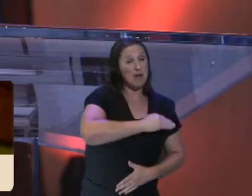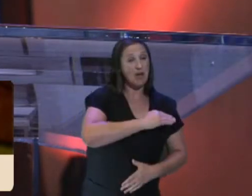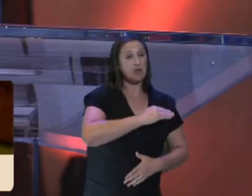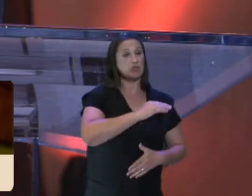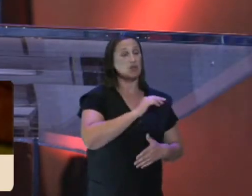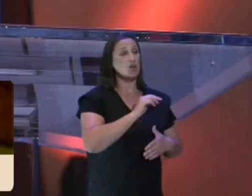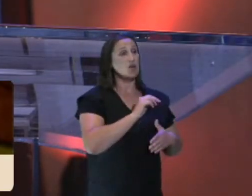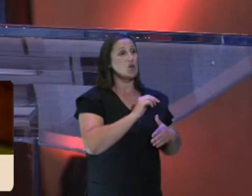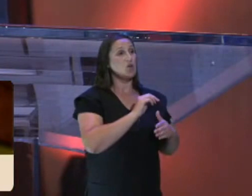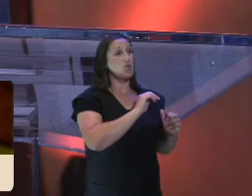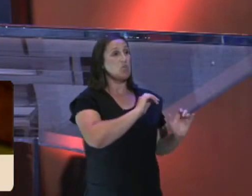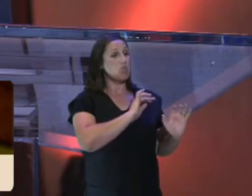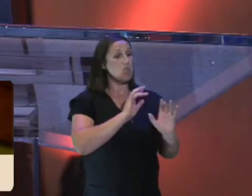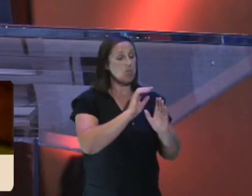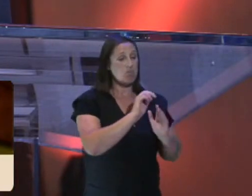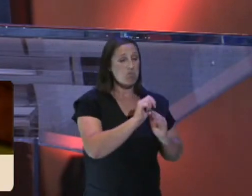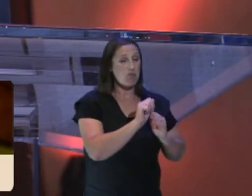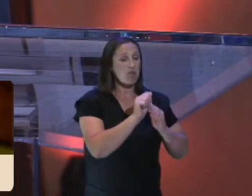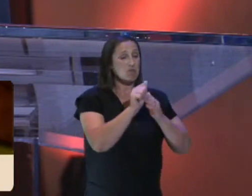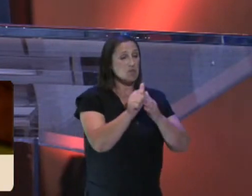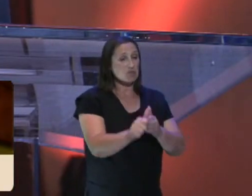povo à apostasia.